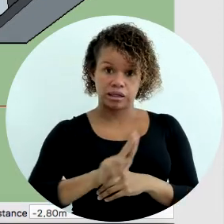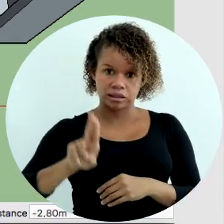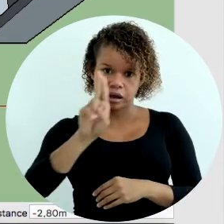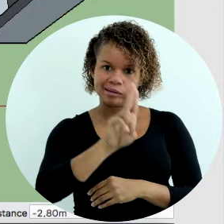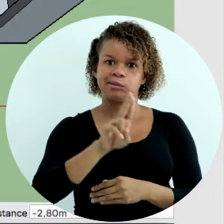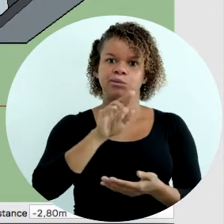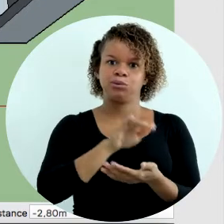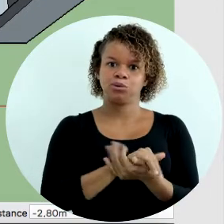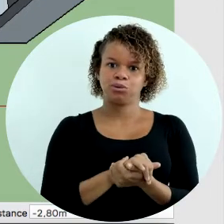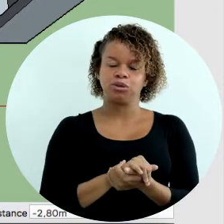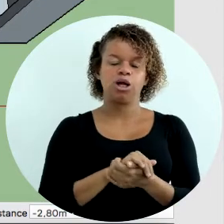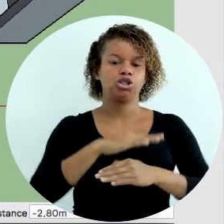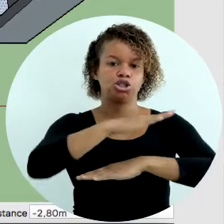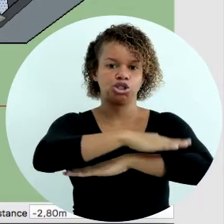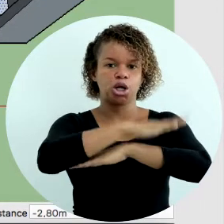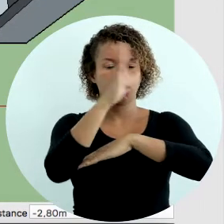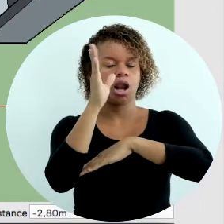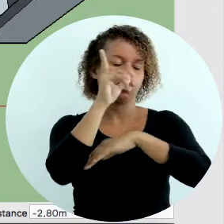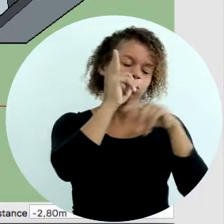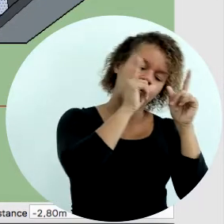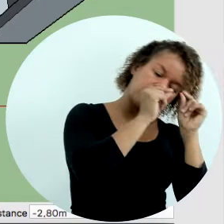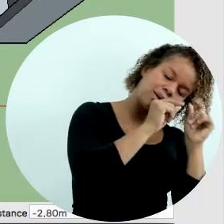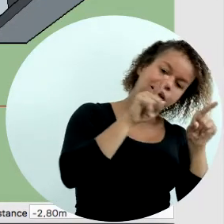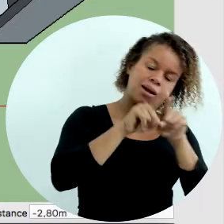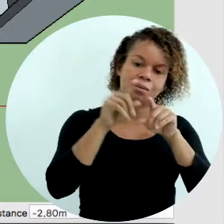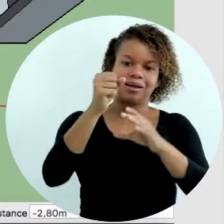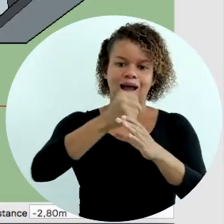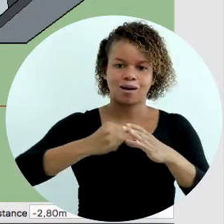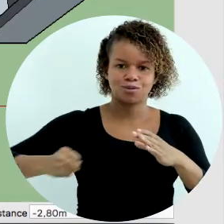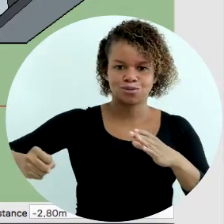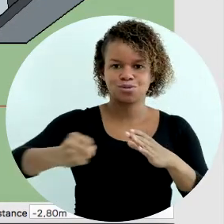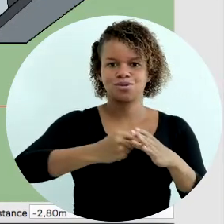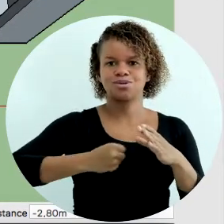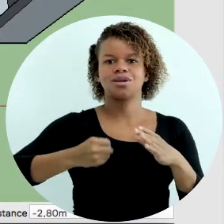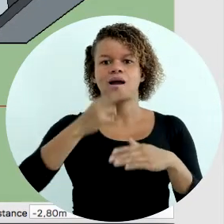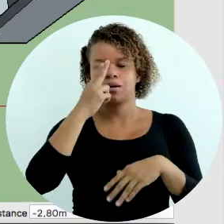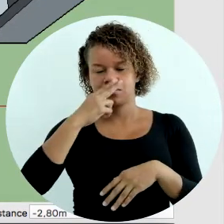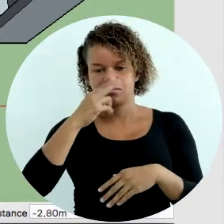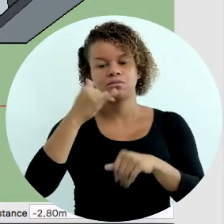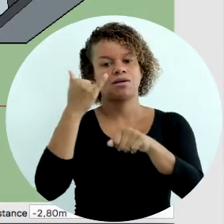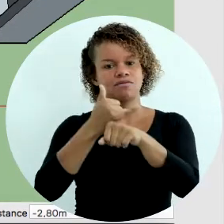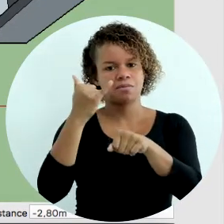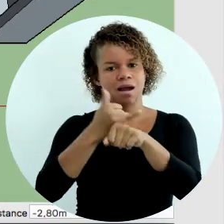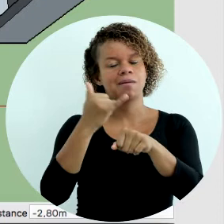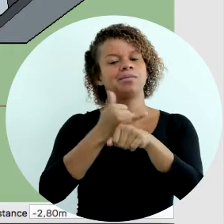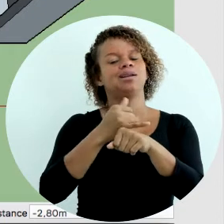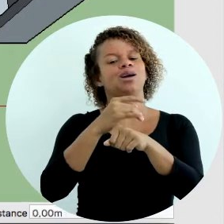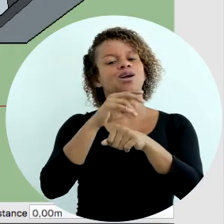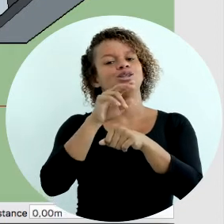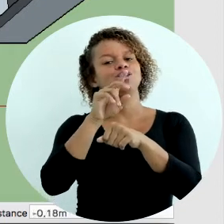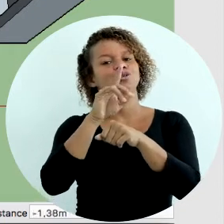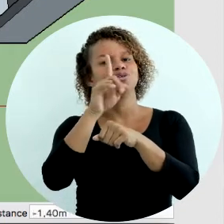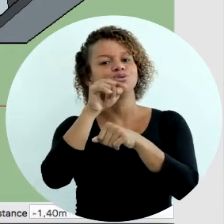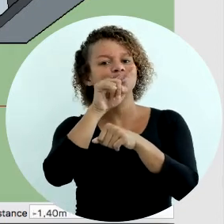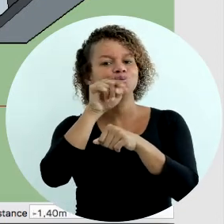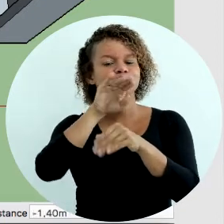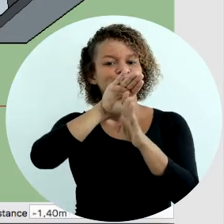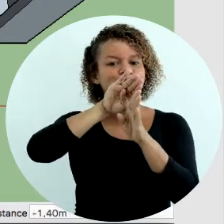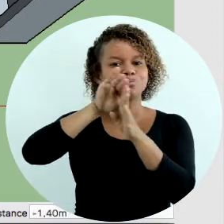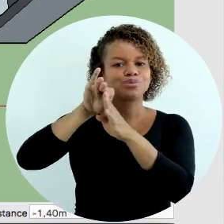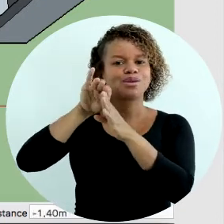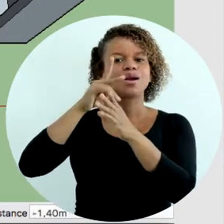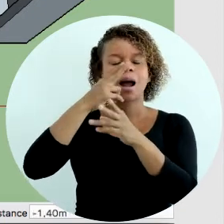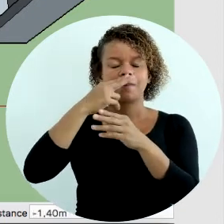Nesse caso eu utilizarei no peitoril das janelas do dormitório e da cozinha. Com essa mesma ferramenta de extrusão, eu